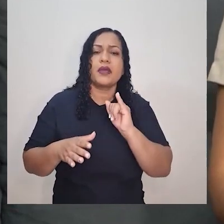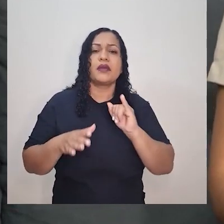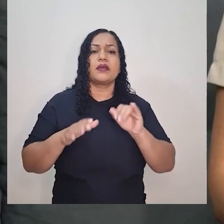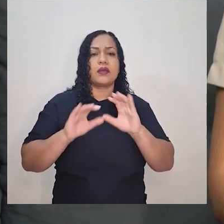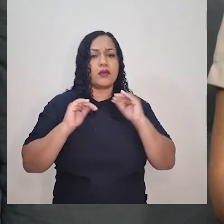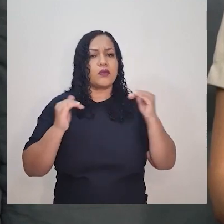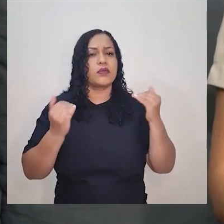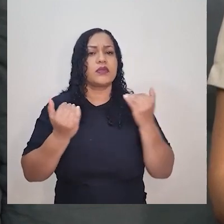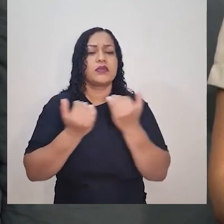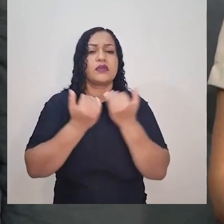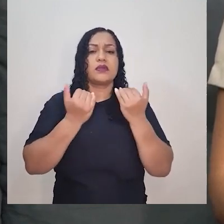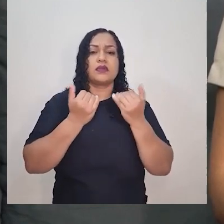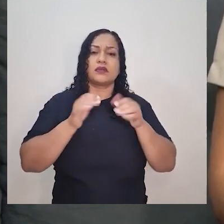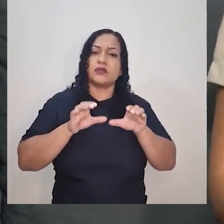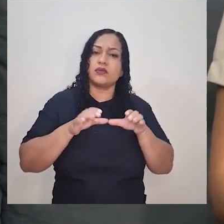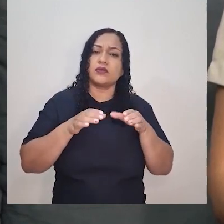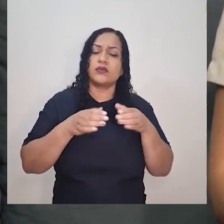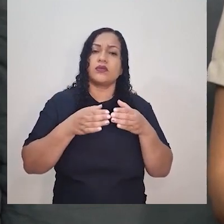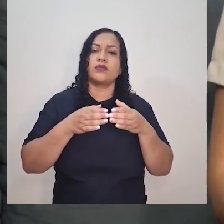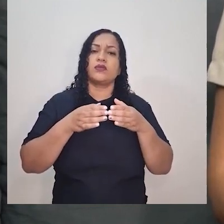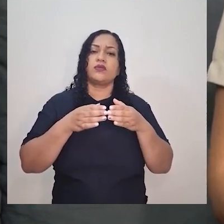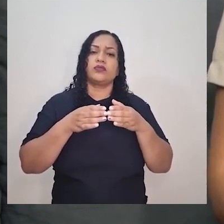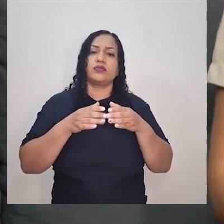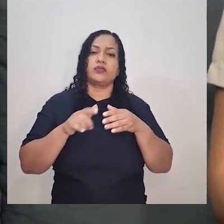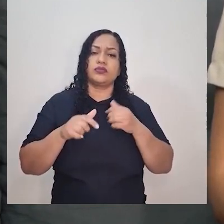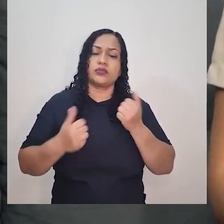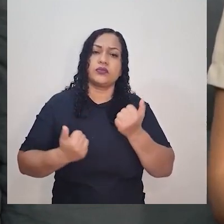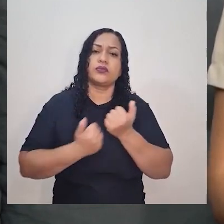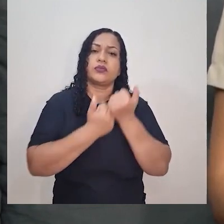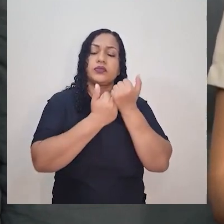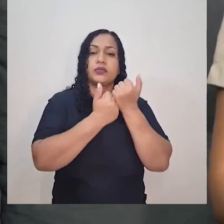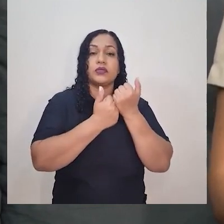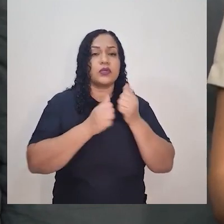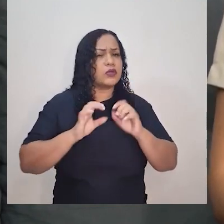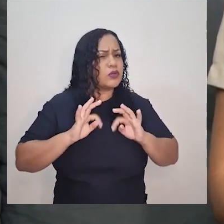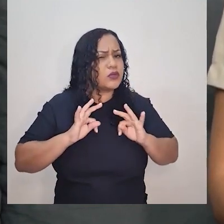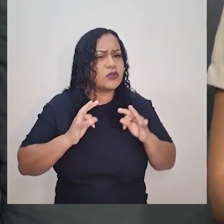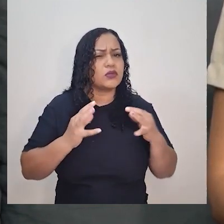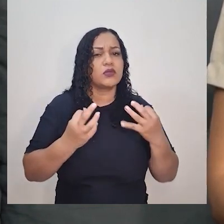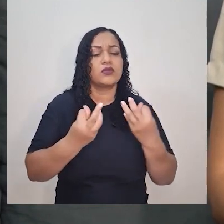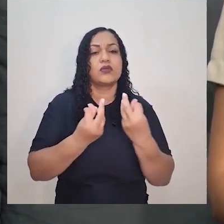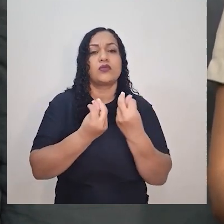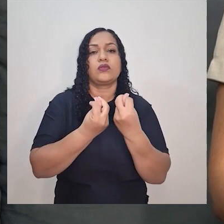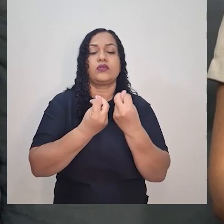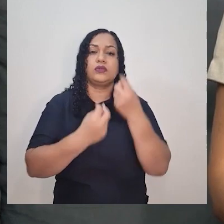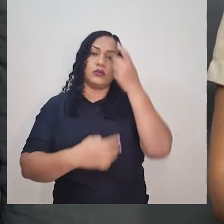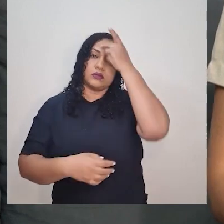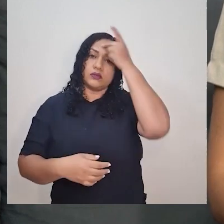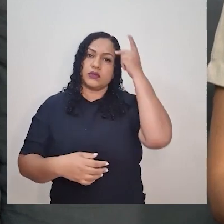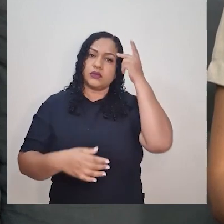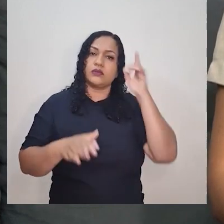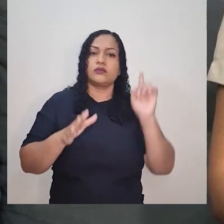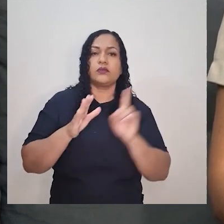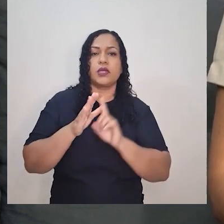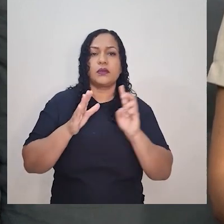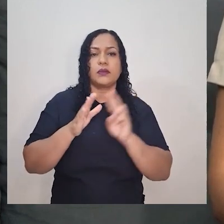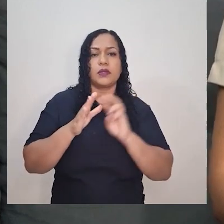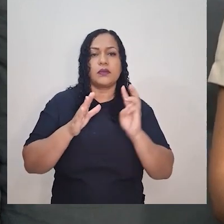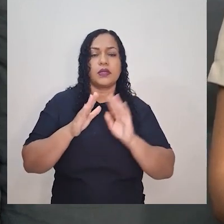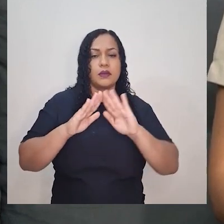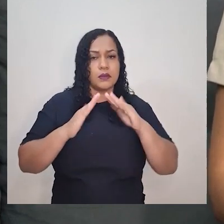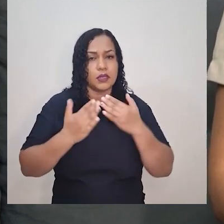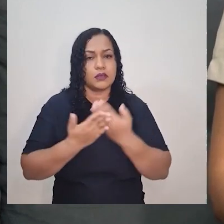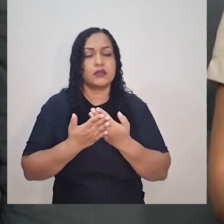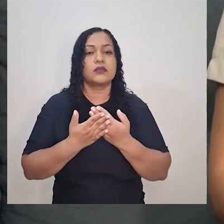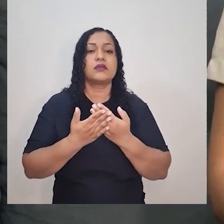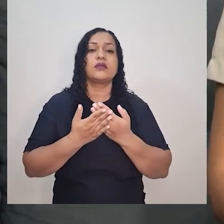como um todo, o grupo de apoio. Então, todos os membros da escola precisamos discutir junto para que nós